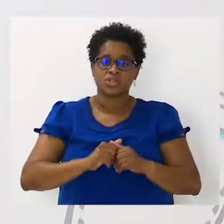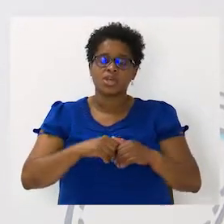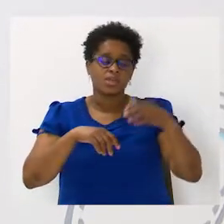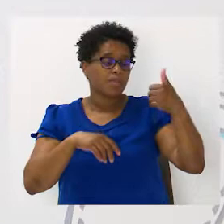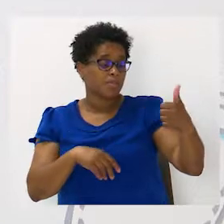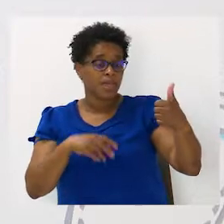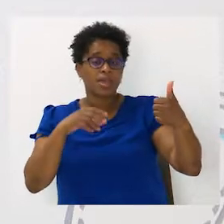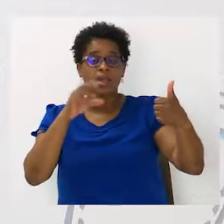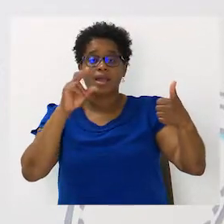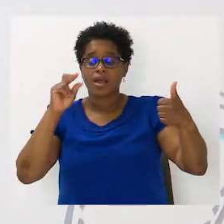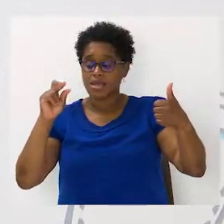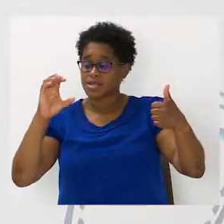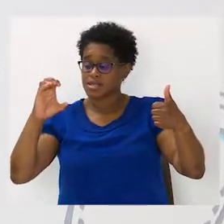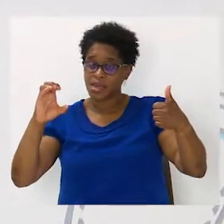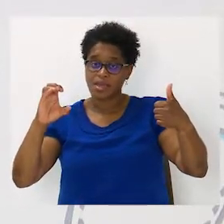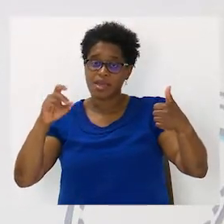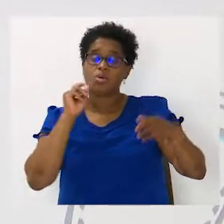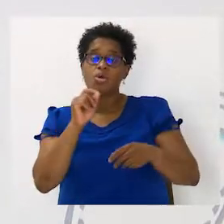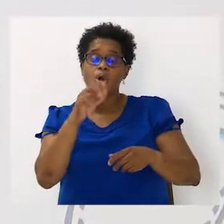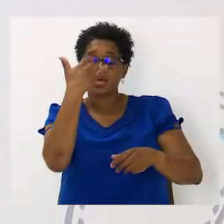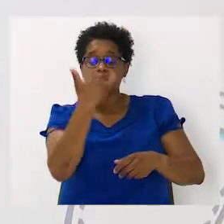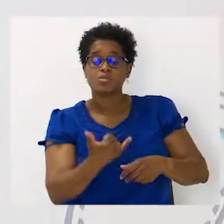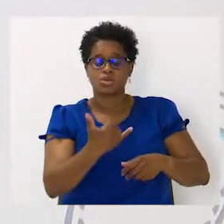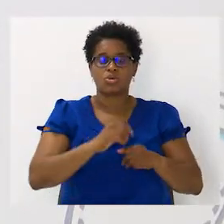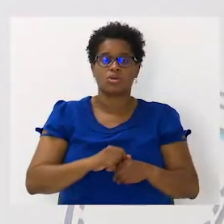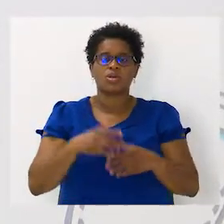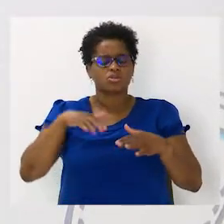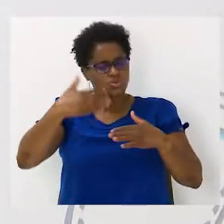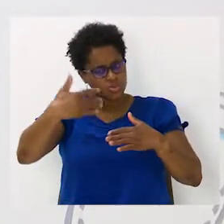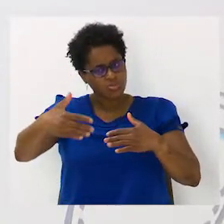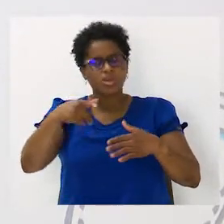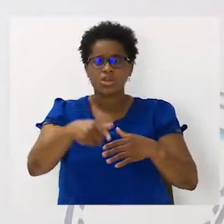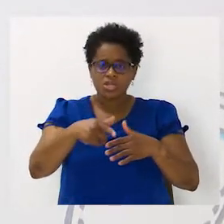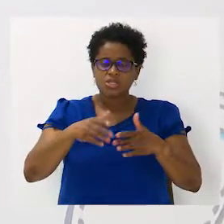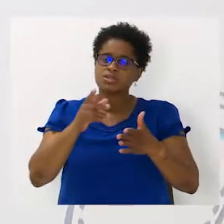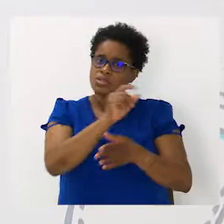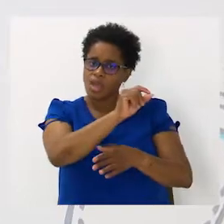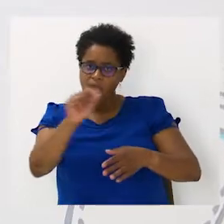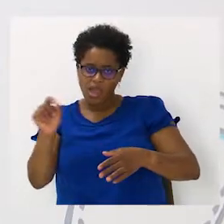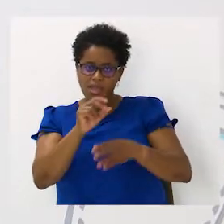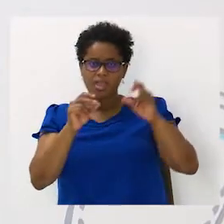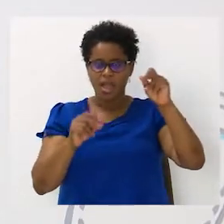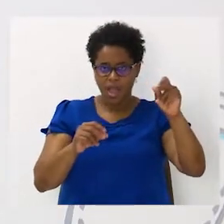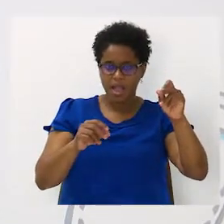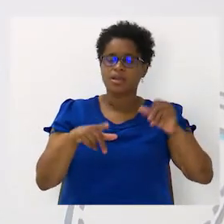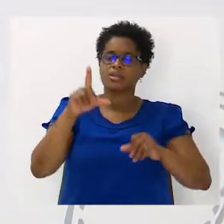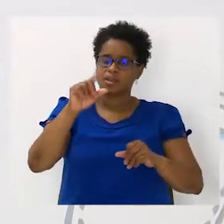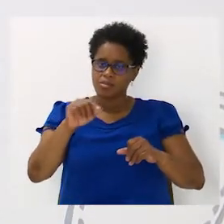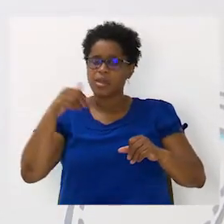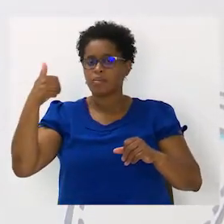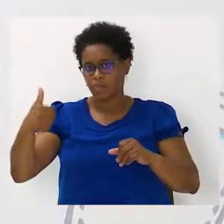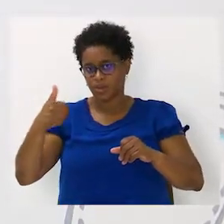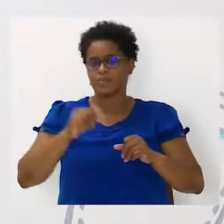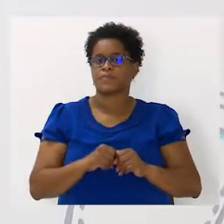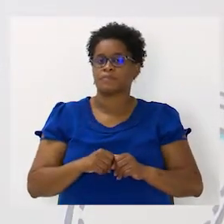Depois, de B até C, damos o nome de Y. Assim sucessivamente com esse segmento A e